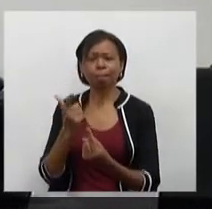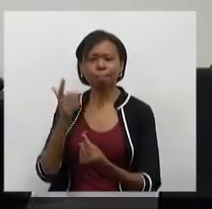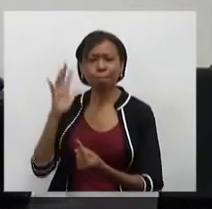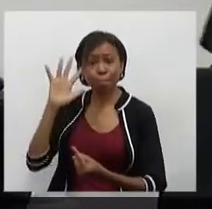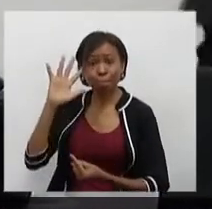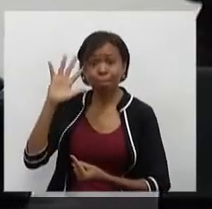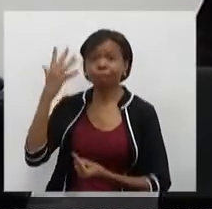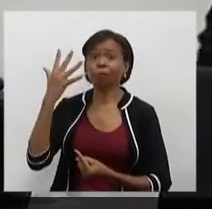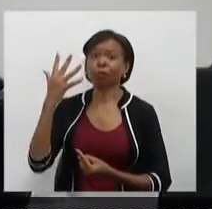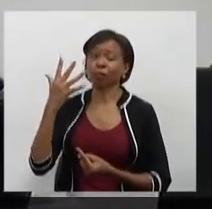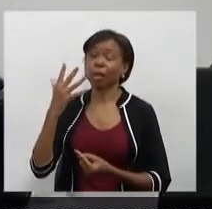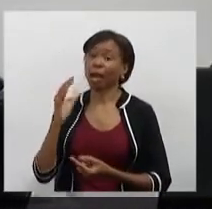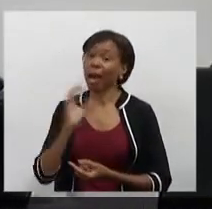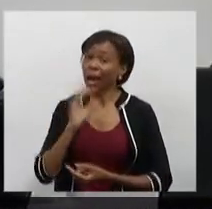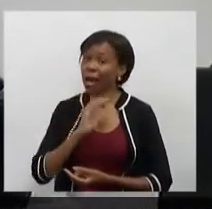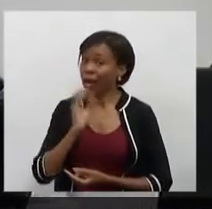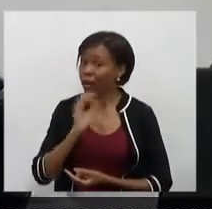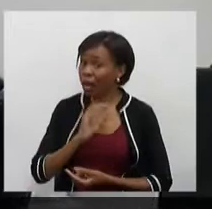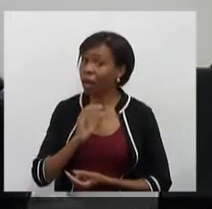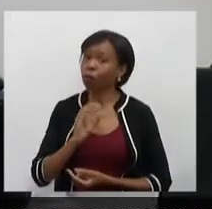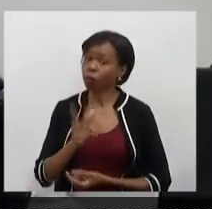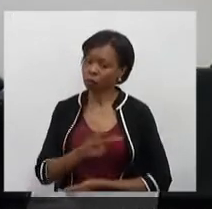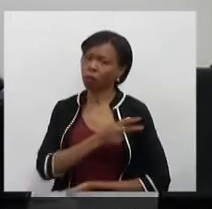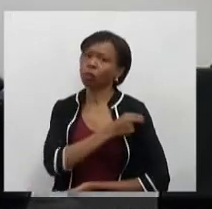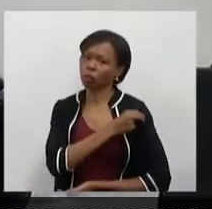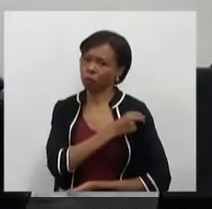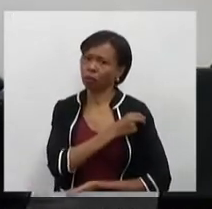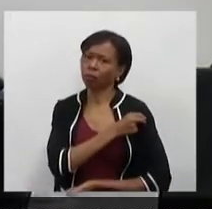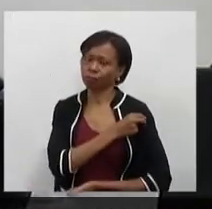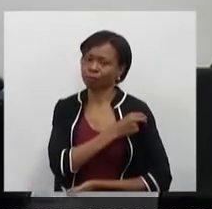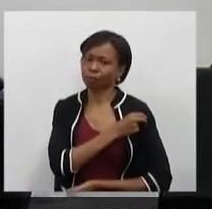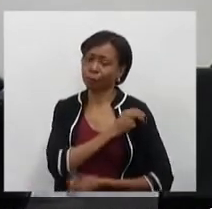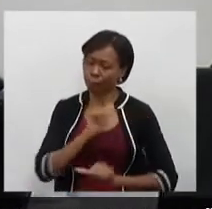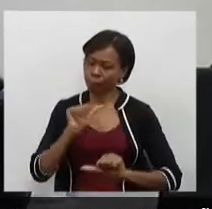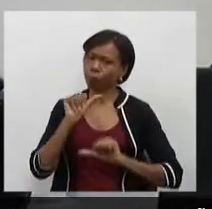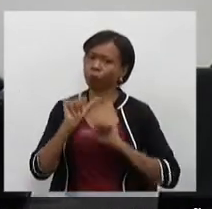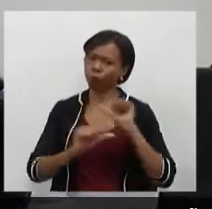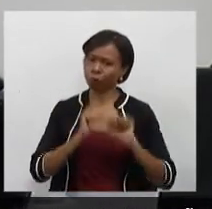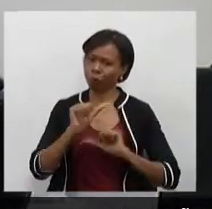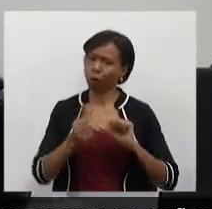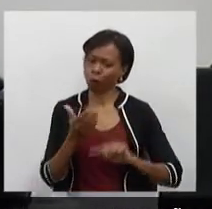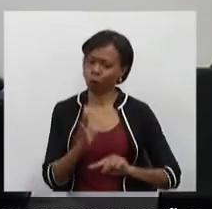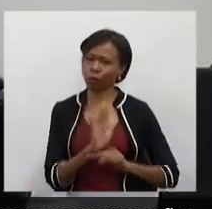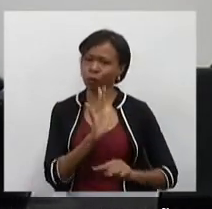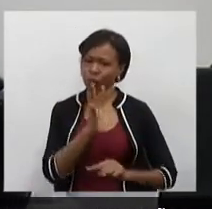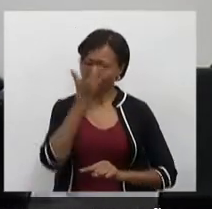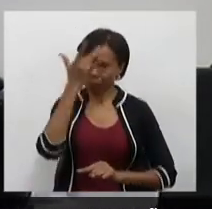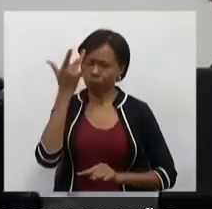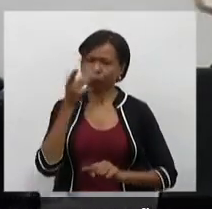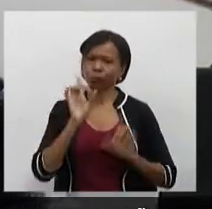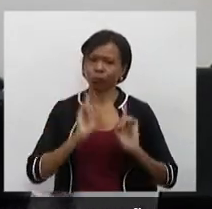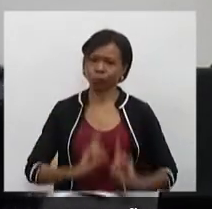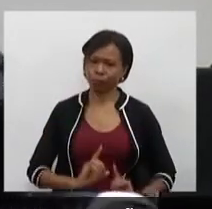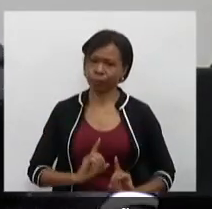da implementação dessa urgência lá na ponta para mudar a realidade das pessoas com deficiência,